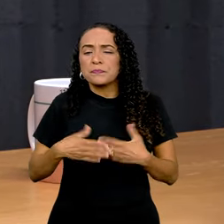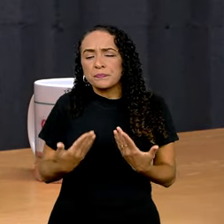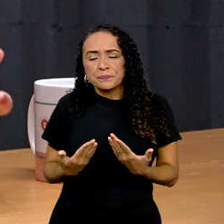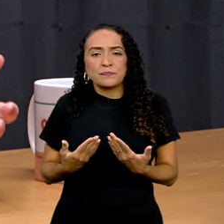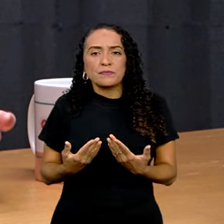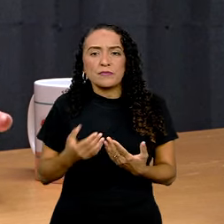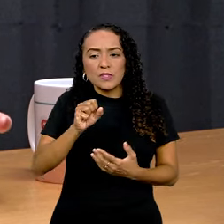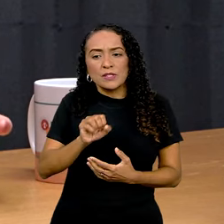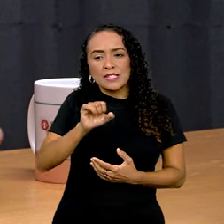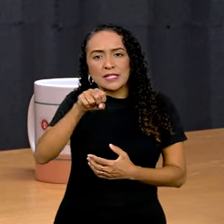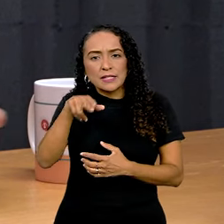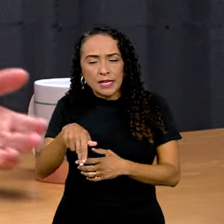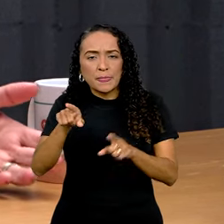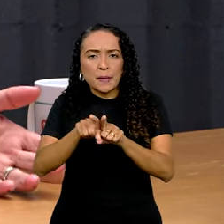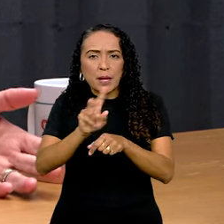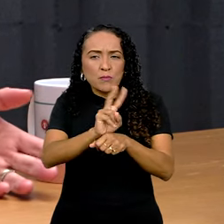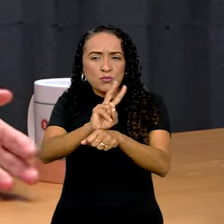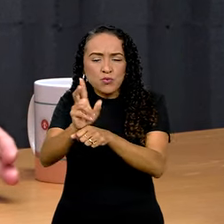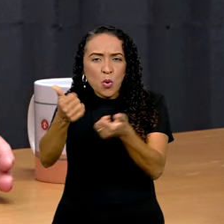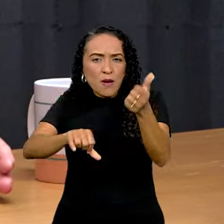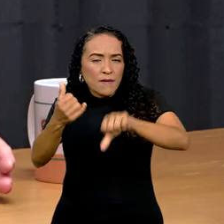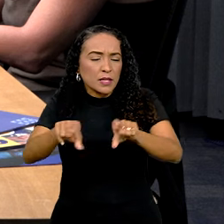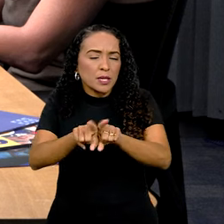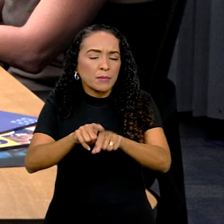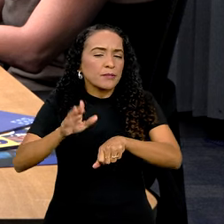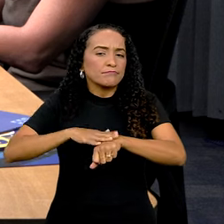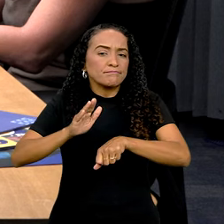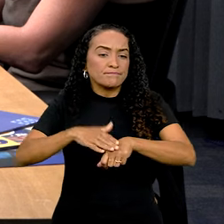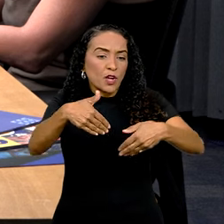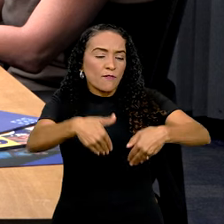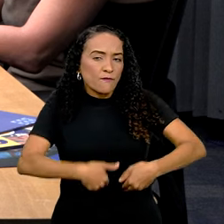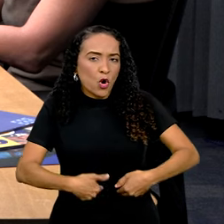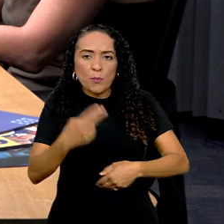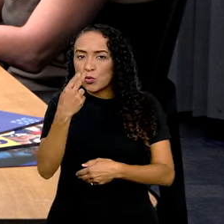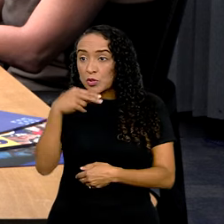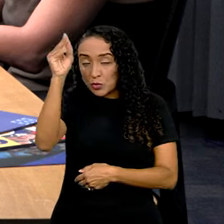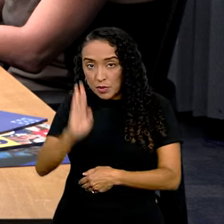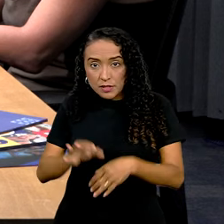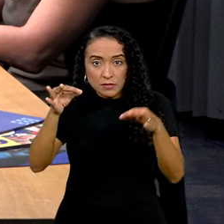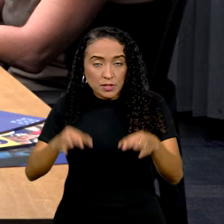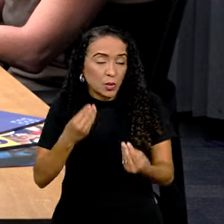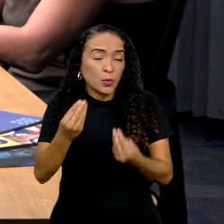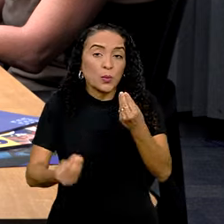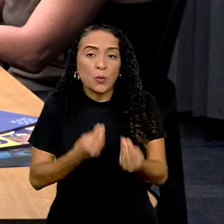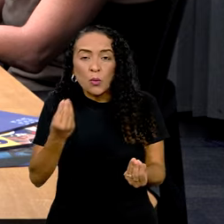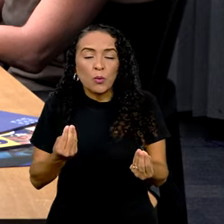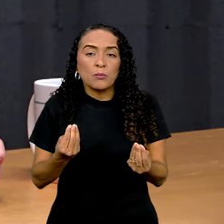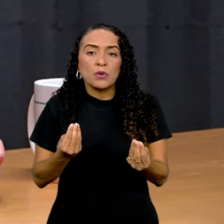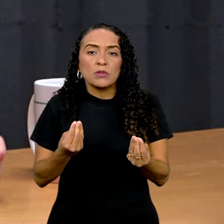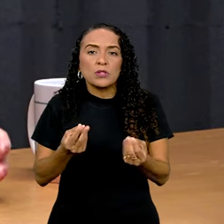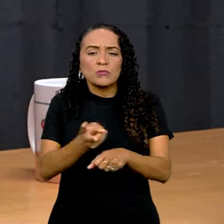Luisa o cisan também monitora e avalia a situação da fome e da nutrição no Brasil né como é que